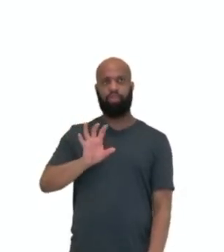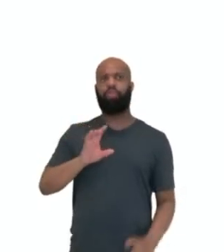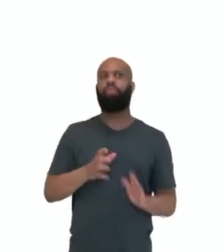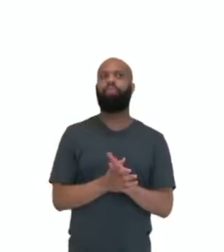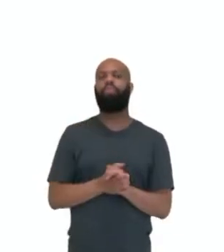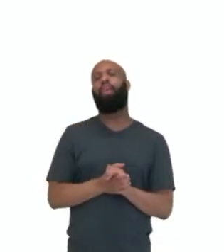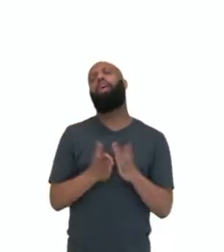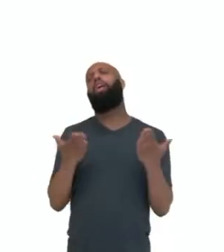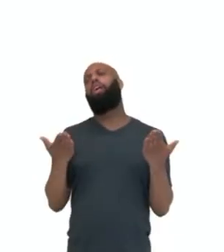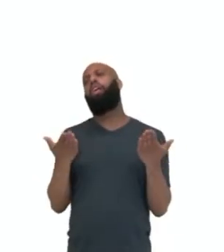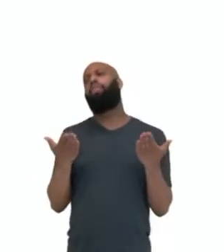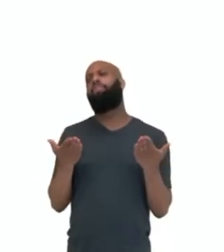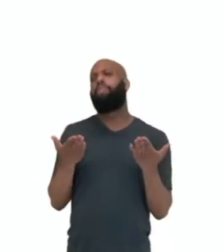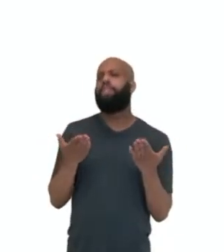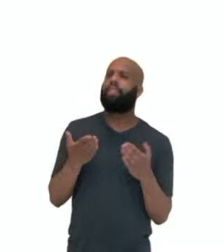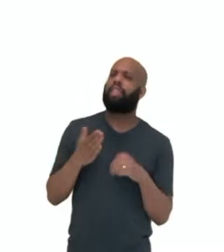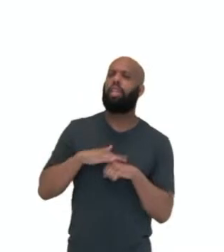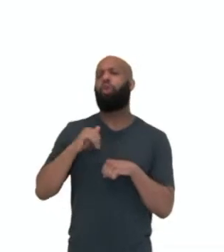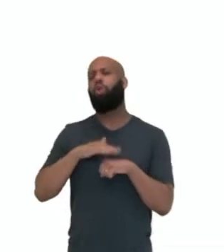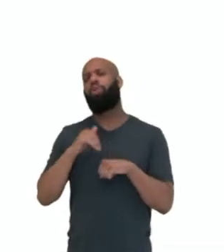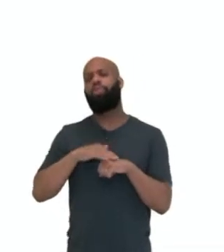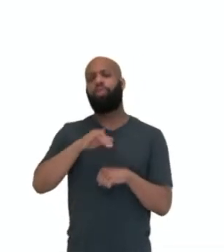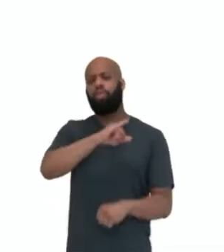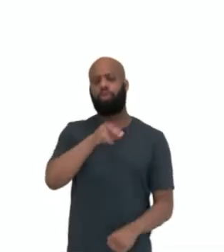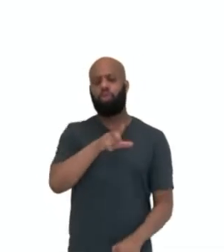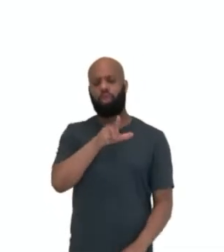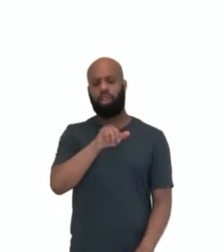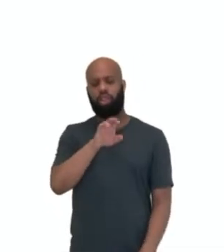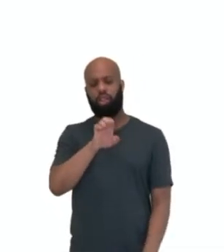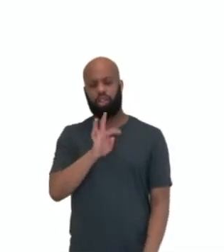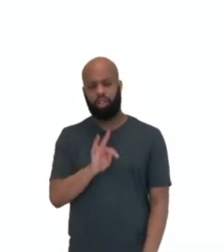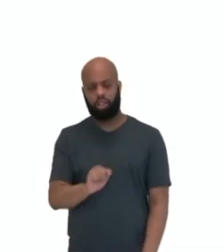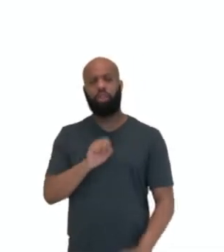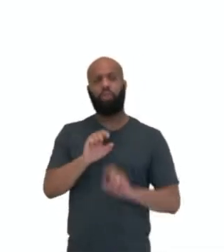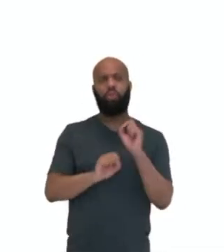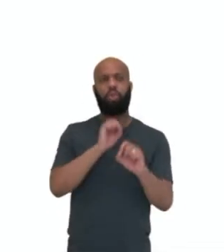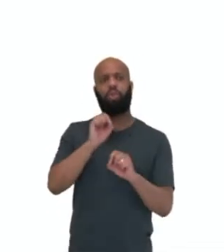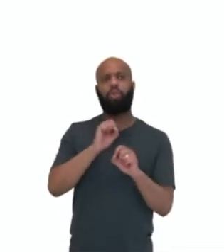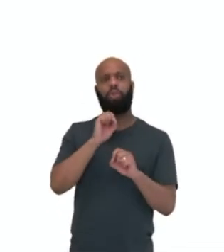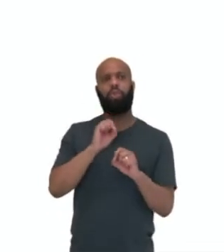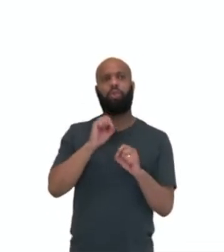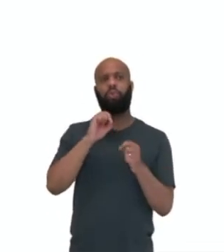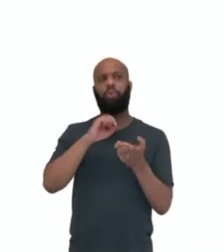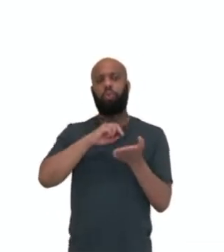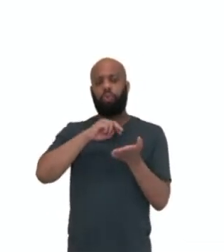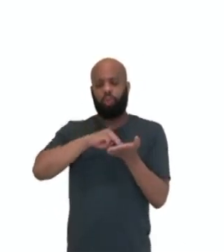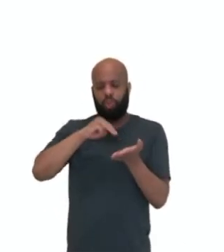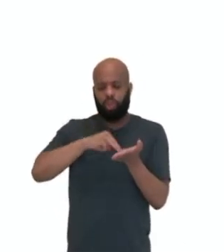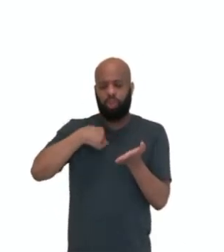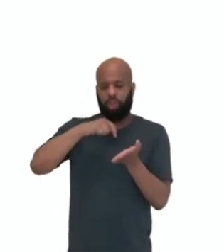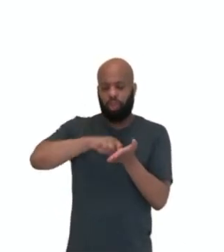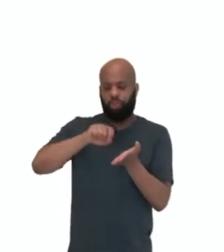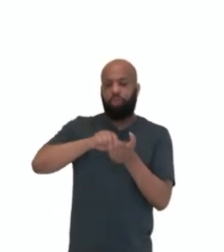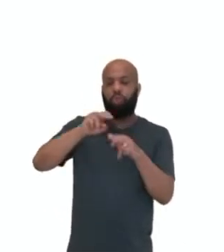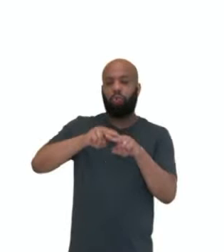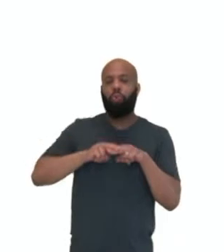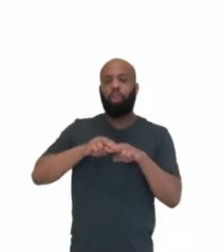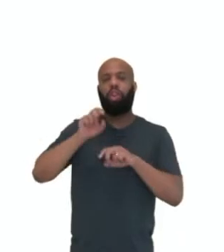Adorável Julieta, o motivo pelo qual estou te escrevendo é um certo moreno de olhos amendoados. Outro